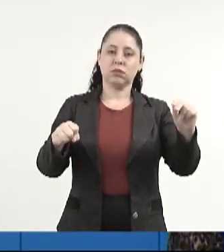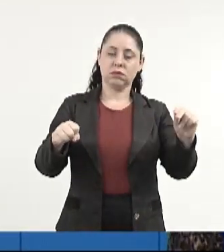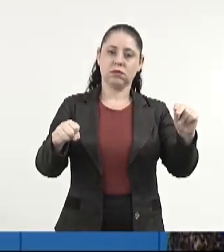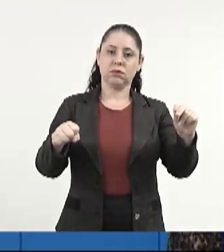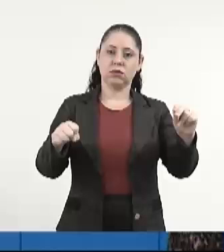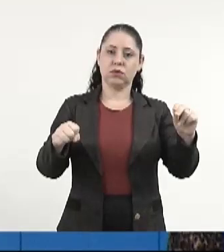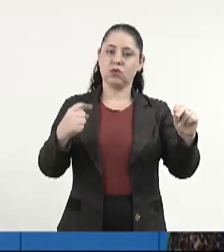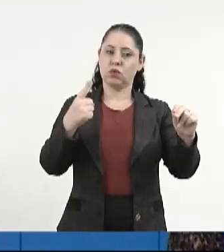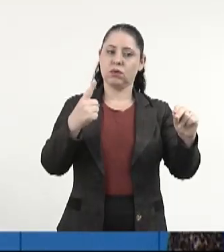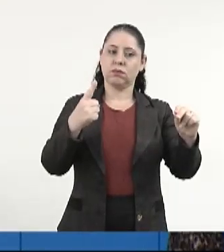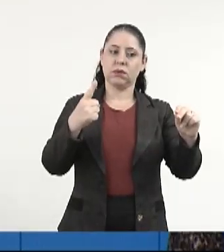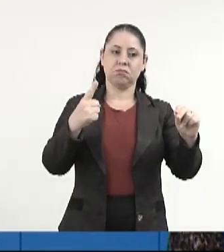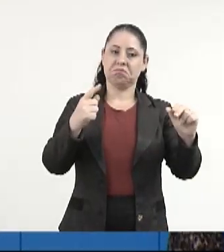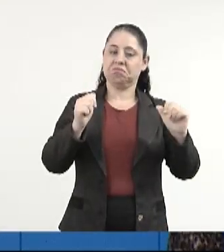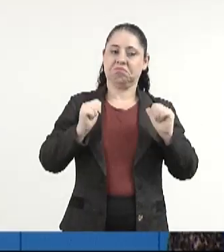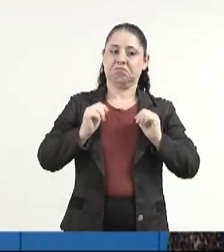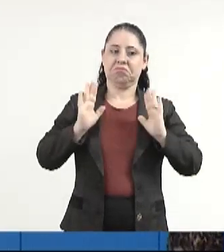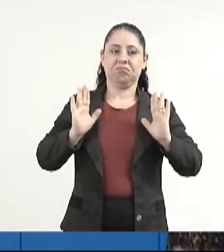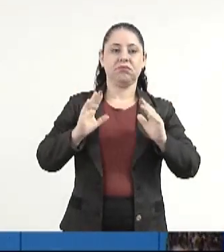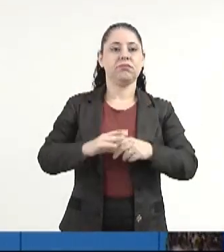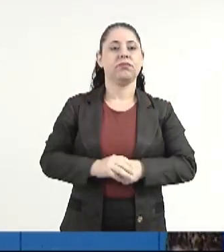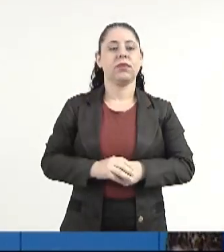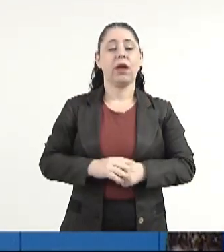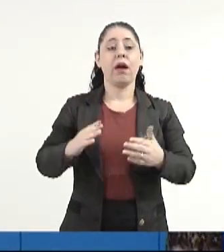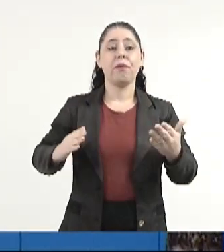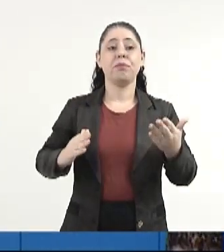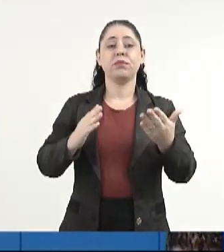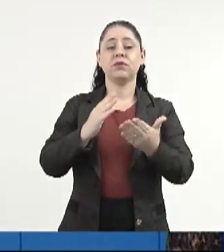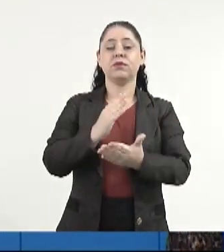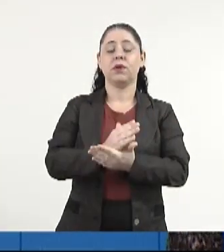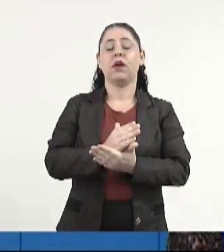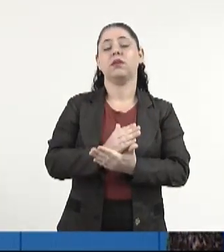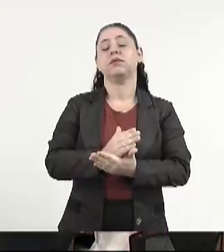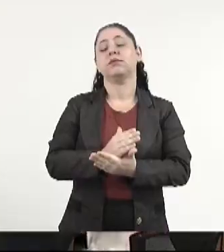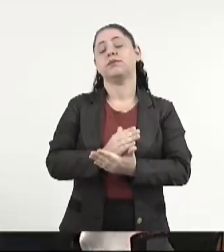contrário e 1 abstenção. Aprovado o projeto, vai ao expediente.